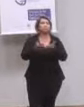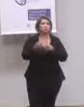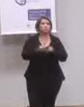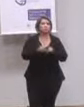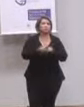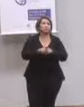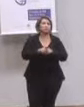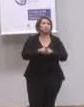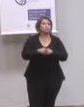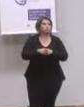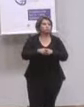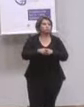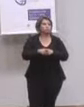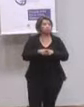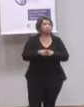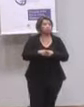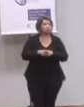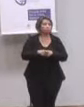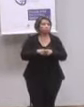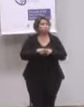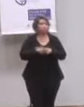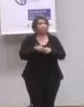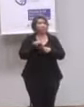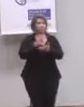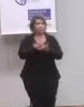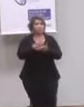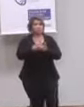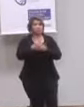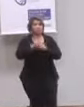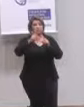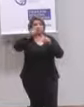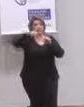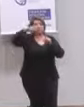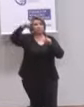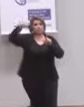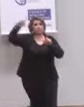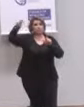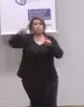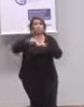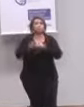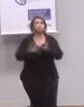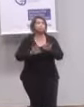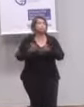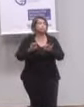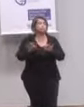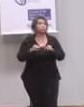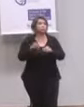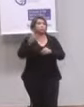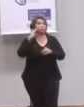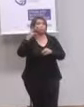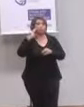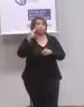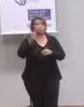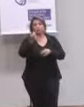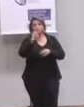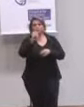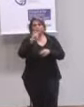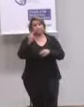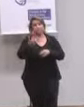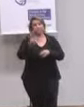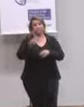em doses para se manter um nível elevado, um nível normal de vitamina